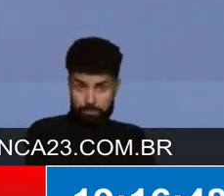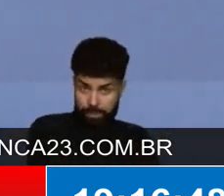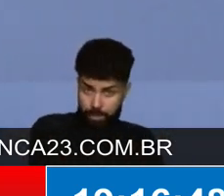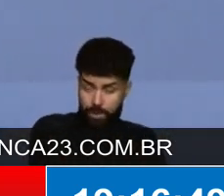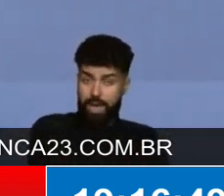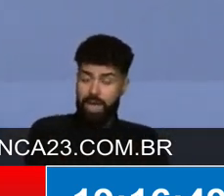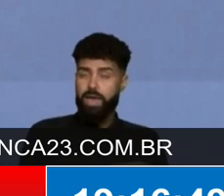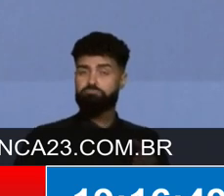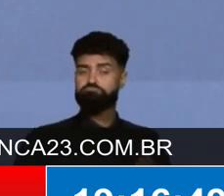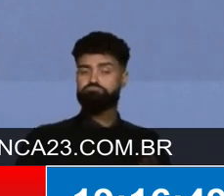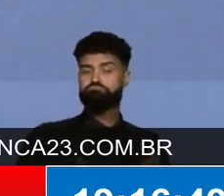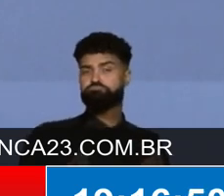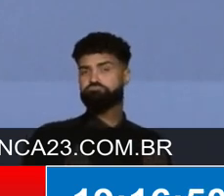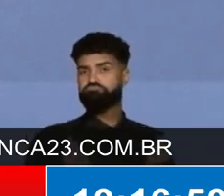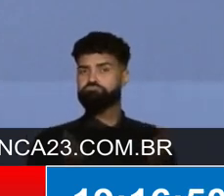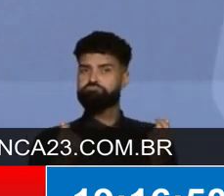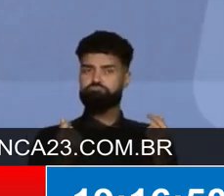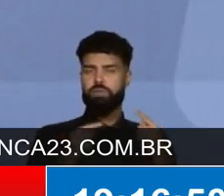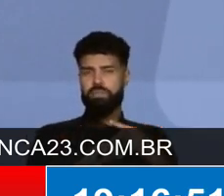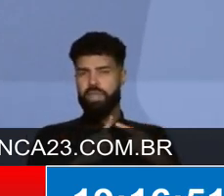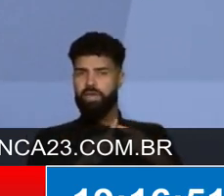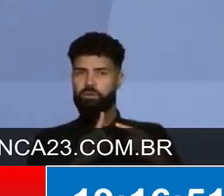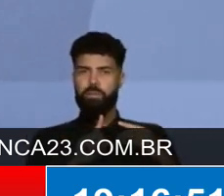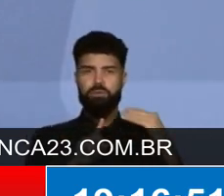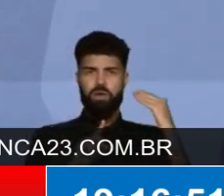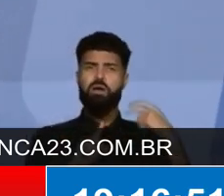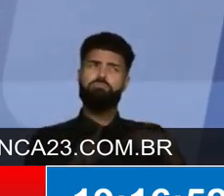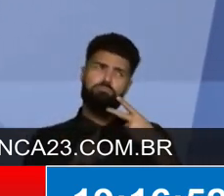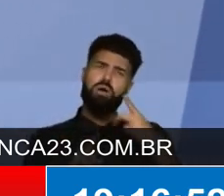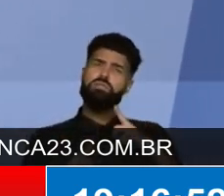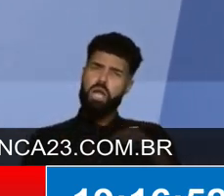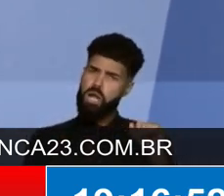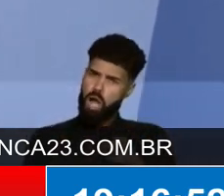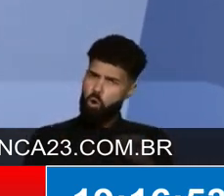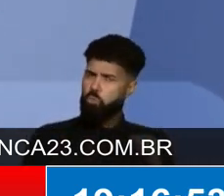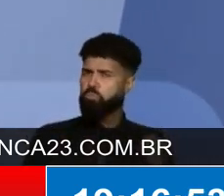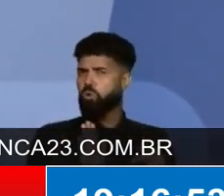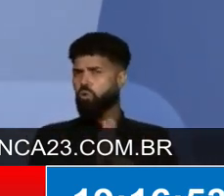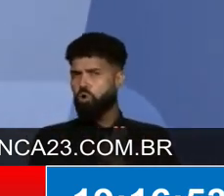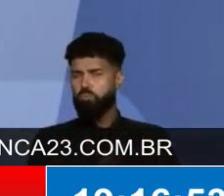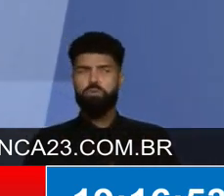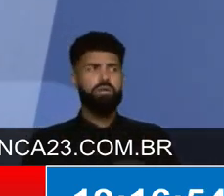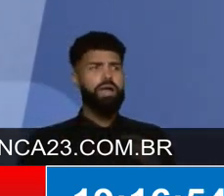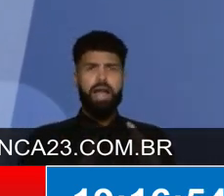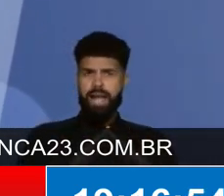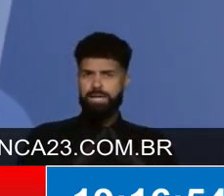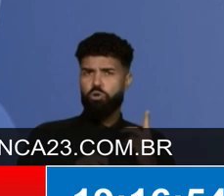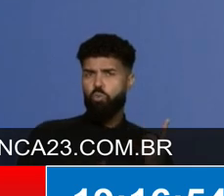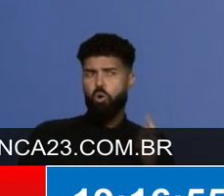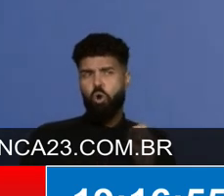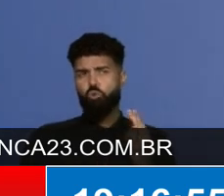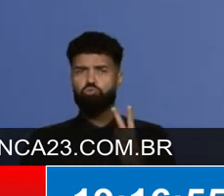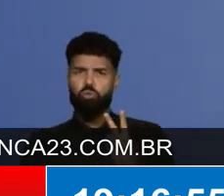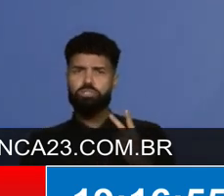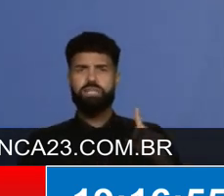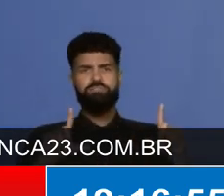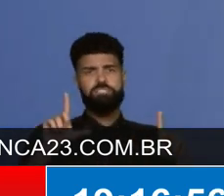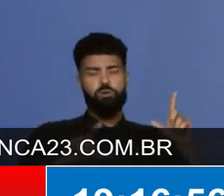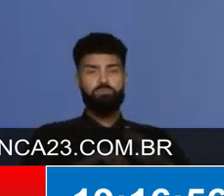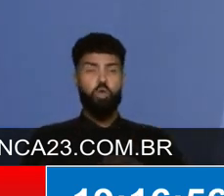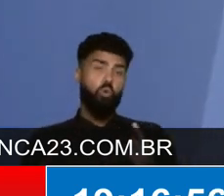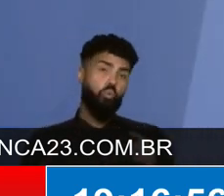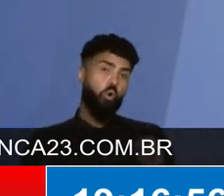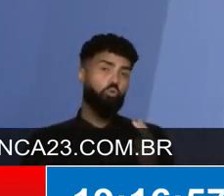níveis sociais mais altos, que declararam ter acesso a veículo próprio, uma ou duas televisões, um ou dois banheiros em